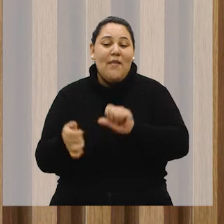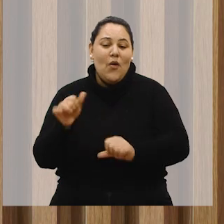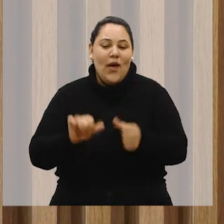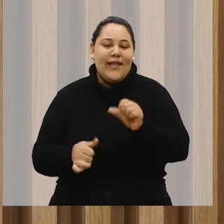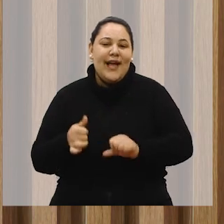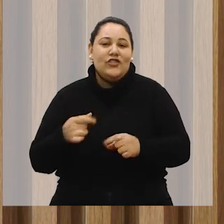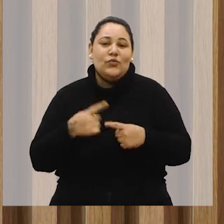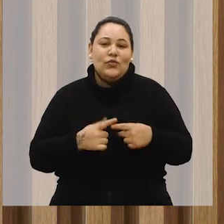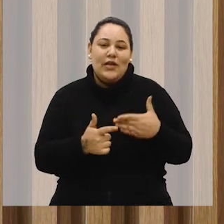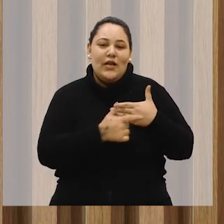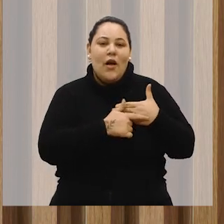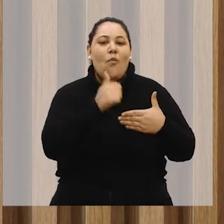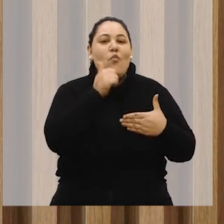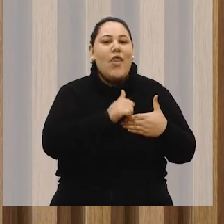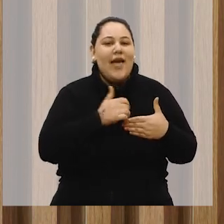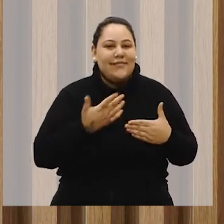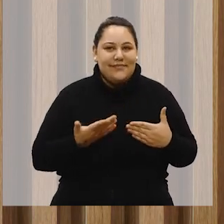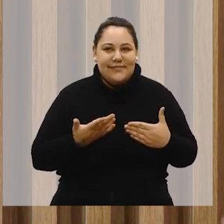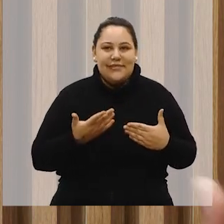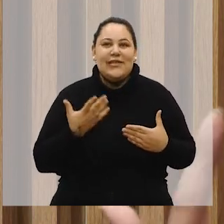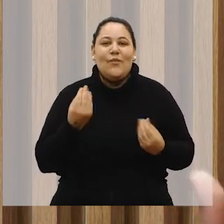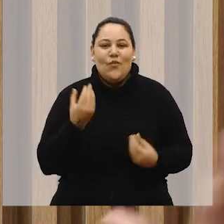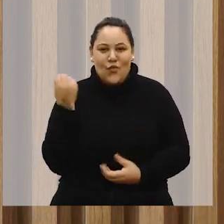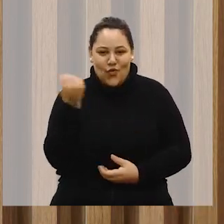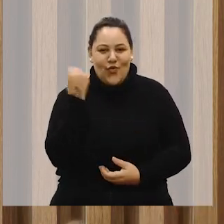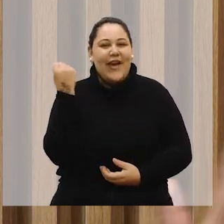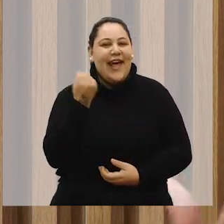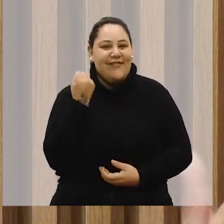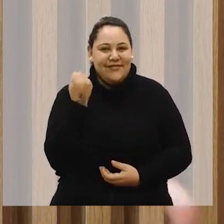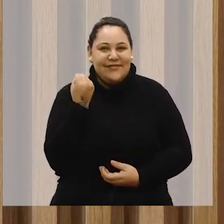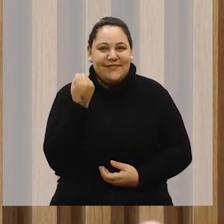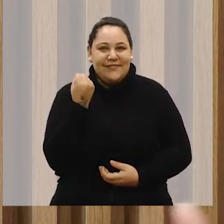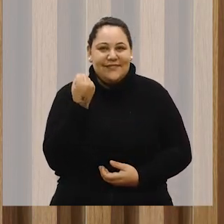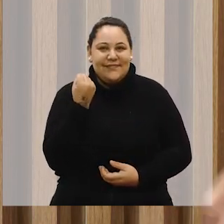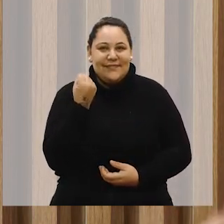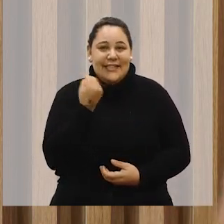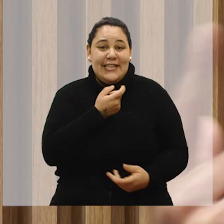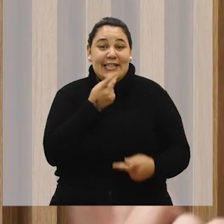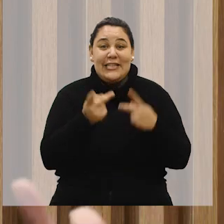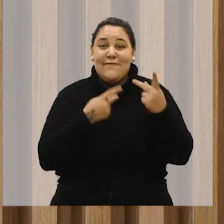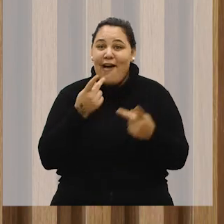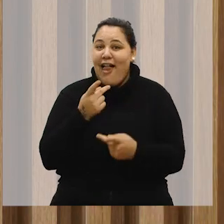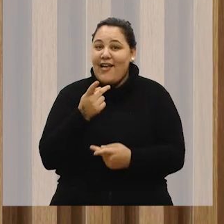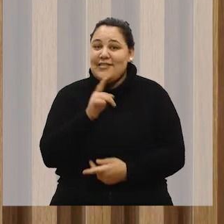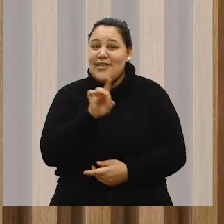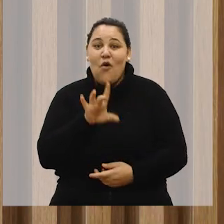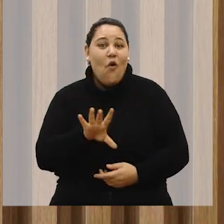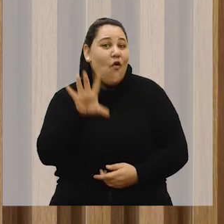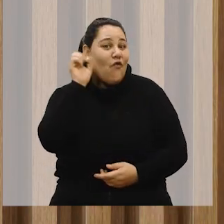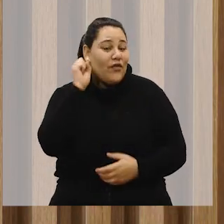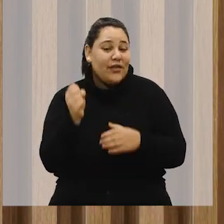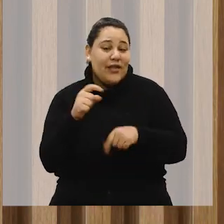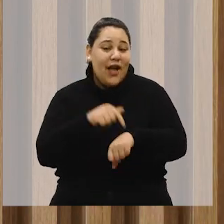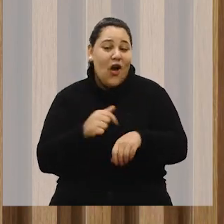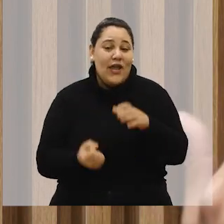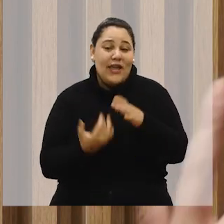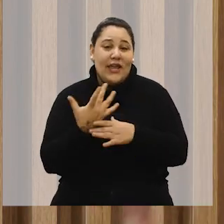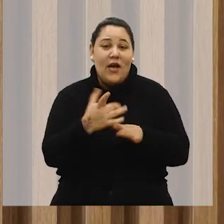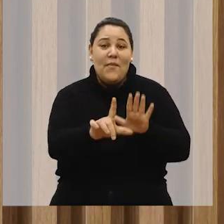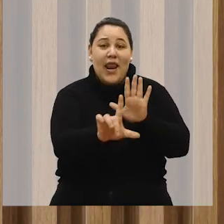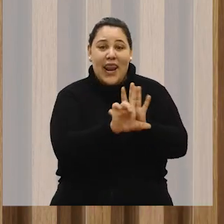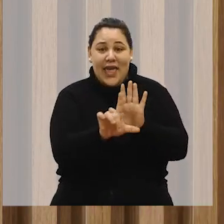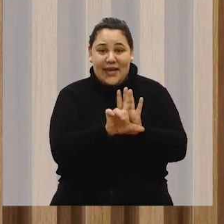isso é muito grave. E se essas vozes não forem ouvidas na hora que se cria uma legislação, na hora